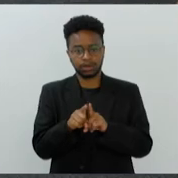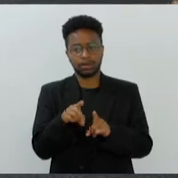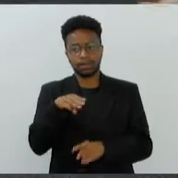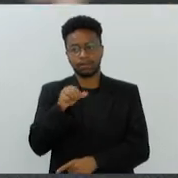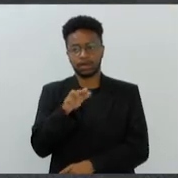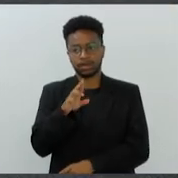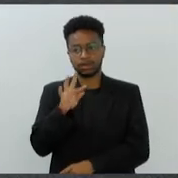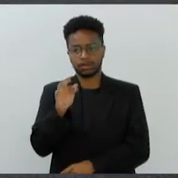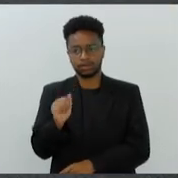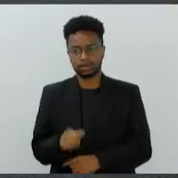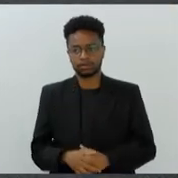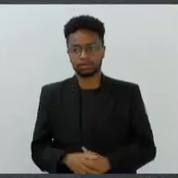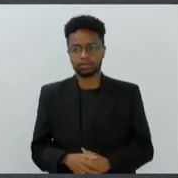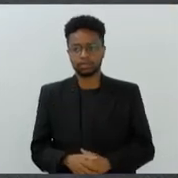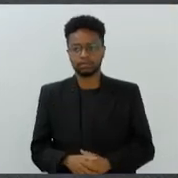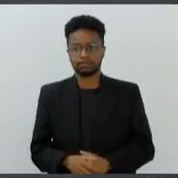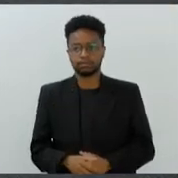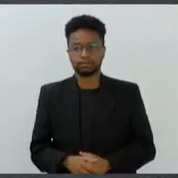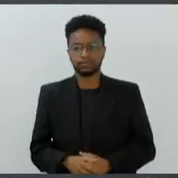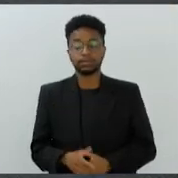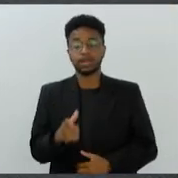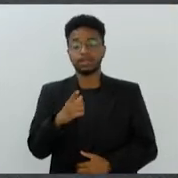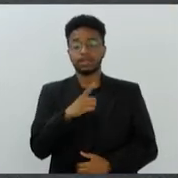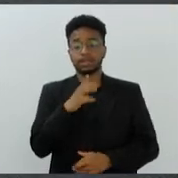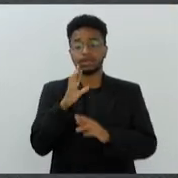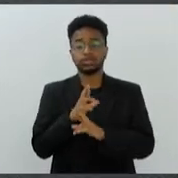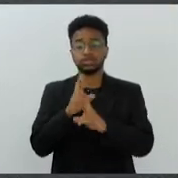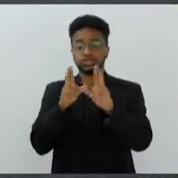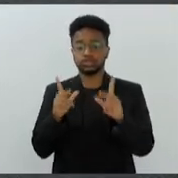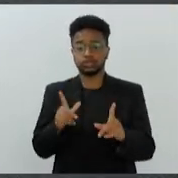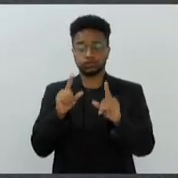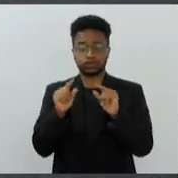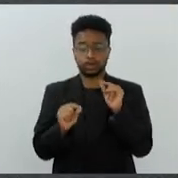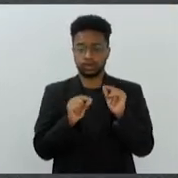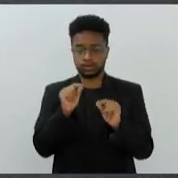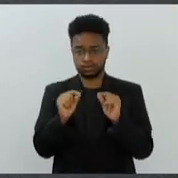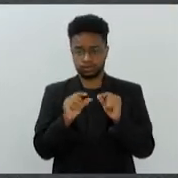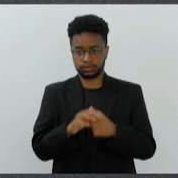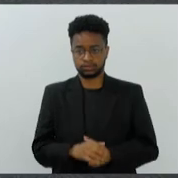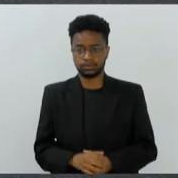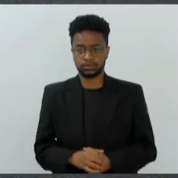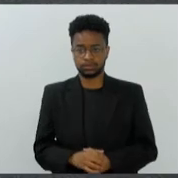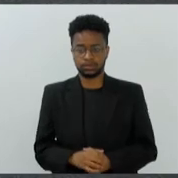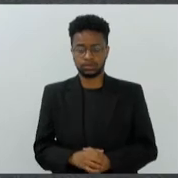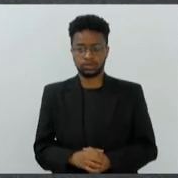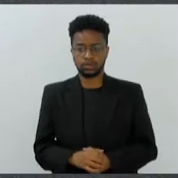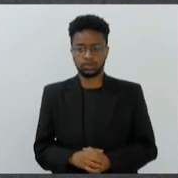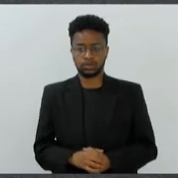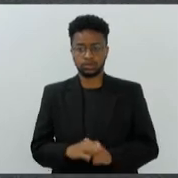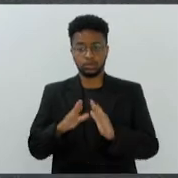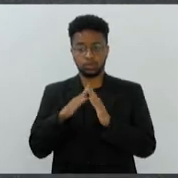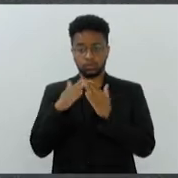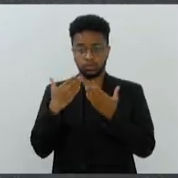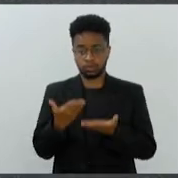Rocha. Existe uma grande diferença entre um colégio para